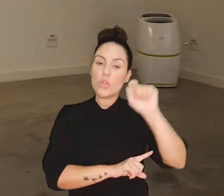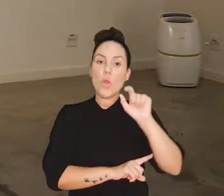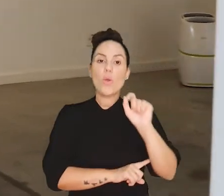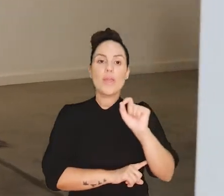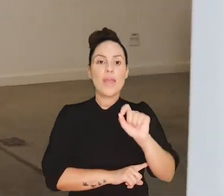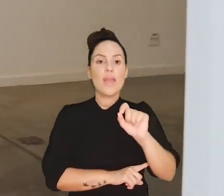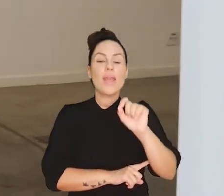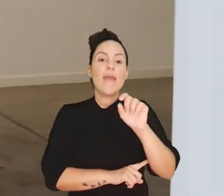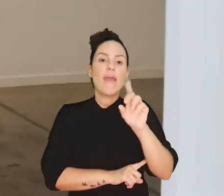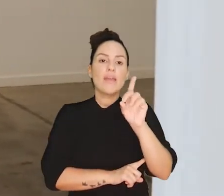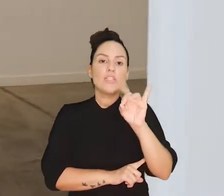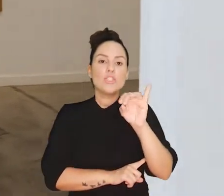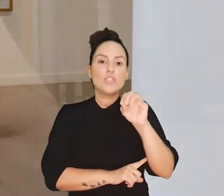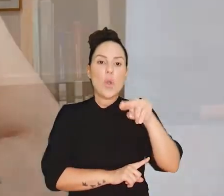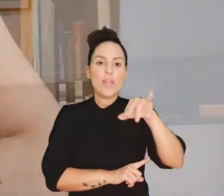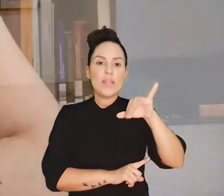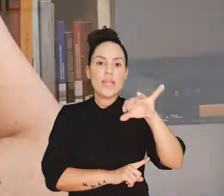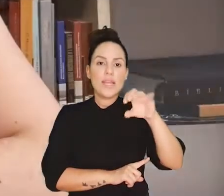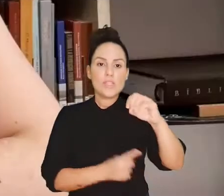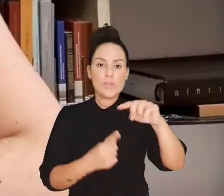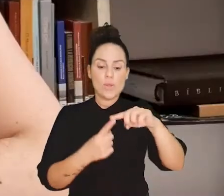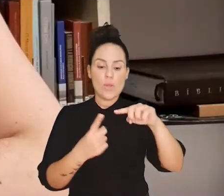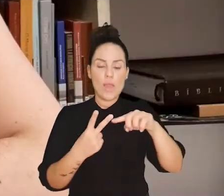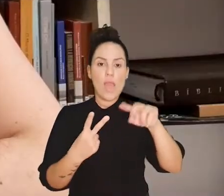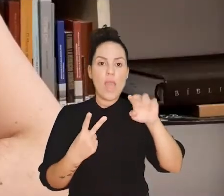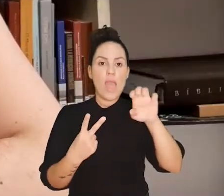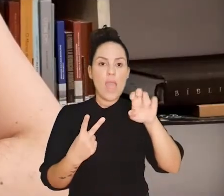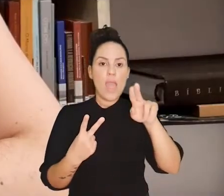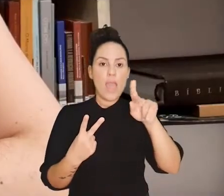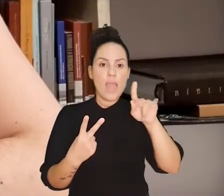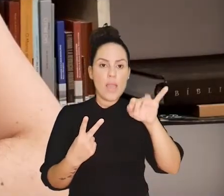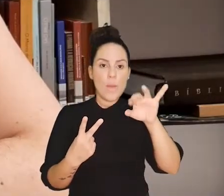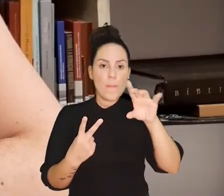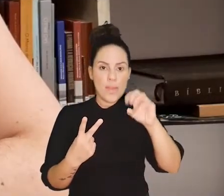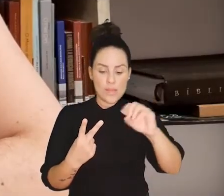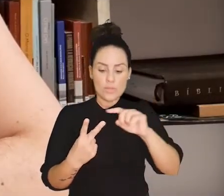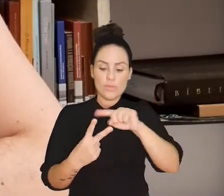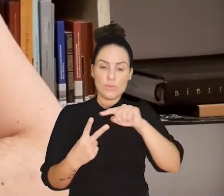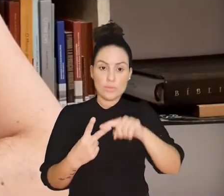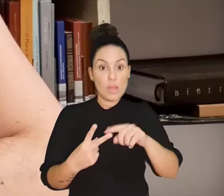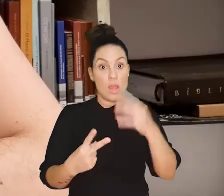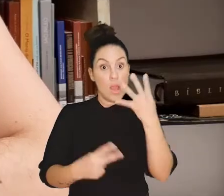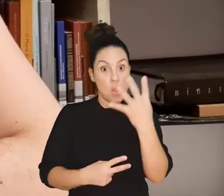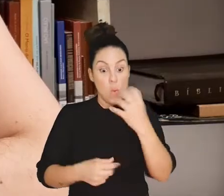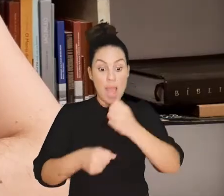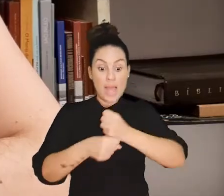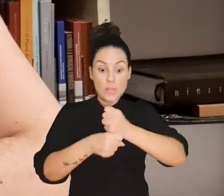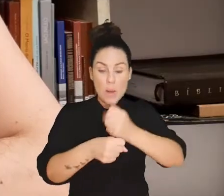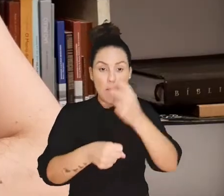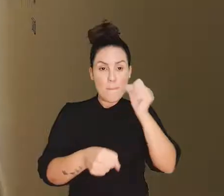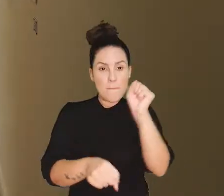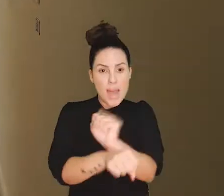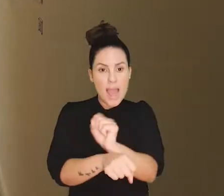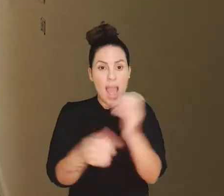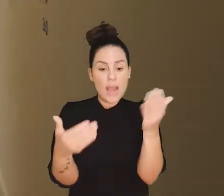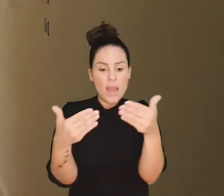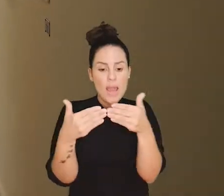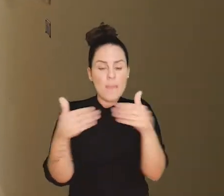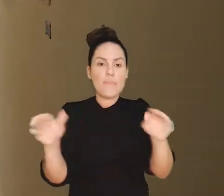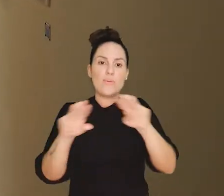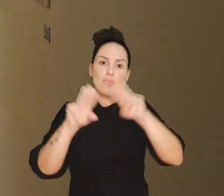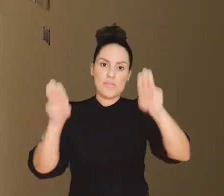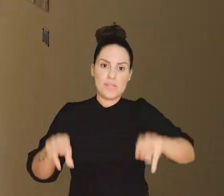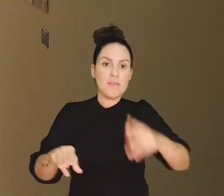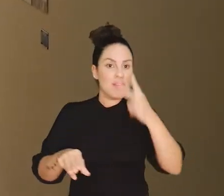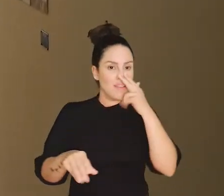gente é uma sorte enorme, uma honra muito grande reabrir o museu depois de 4 anos com uma exposição de tamanha envergadura.